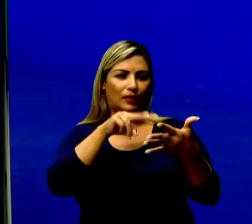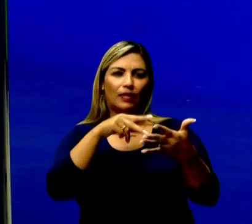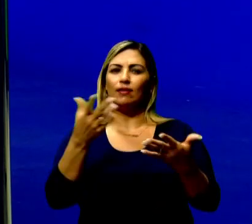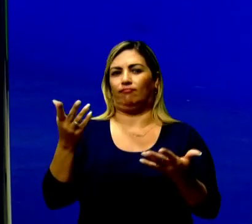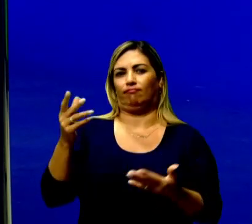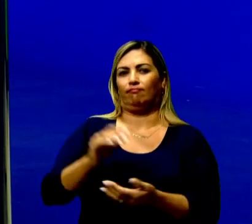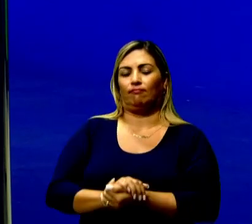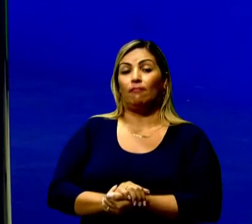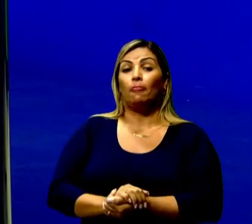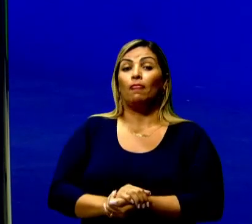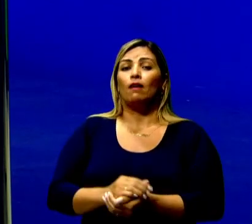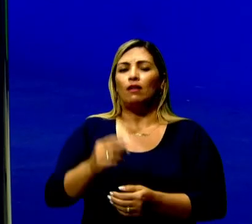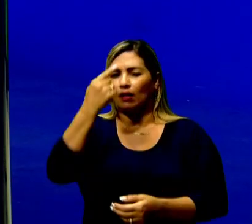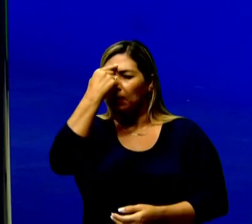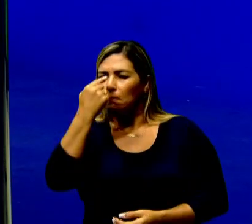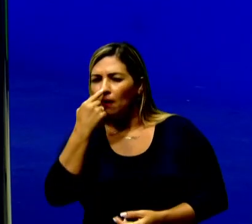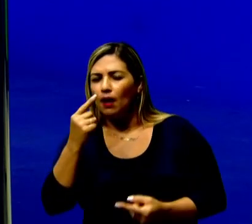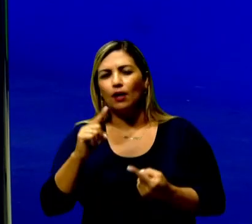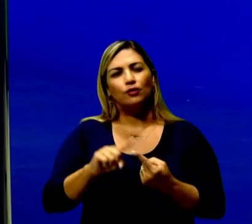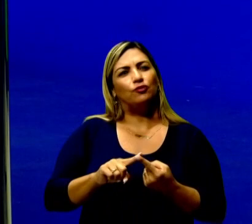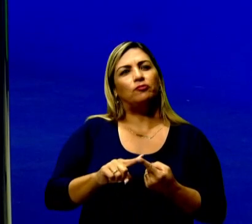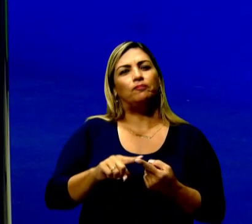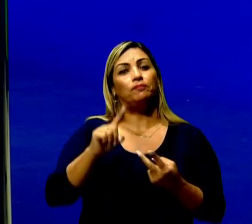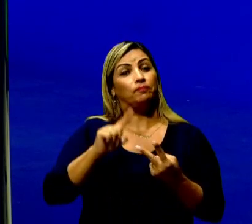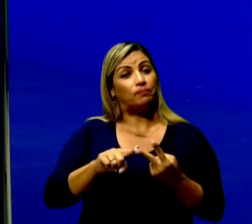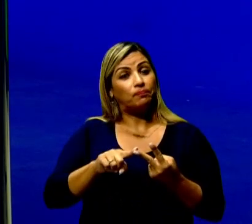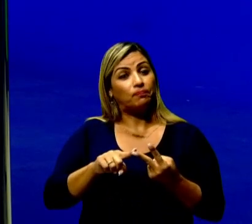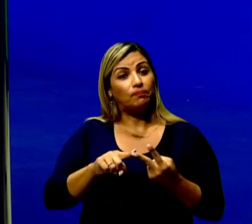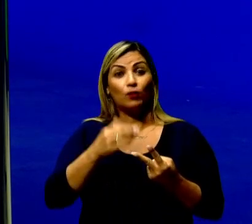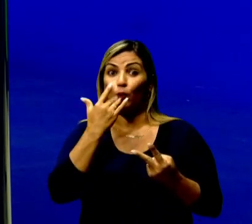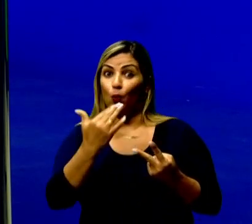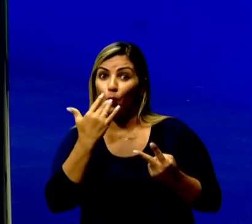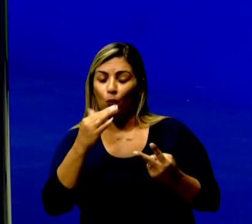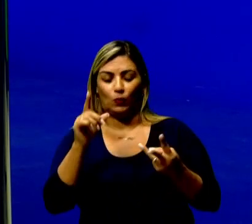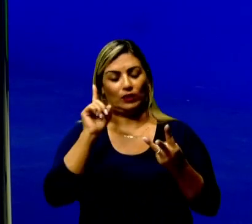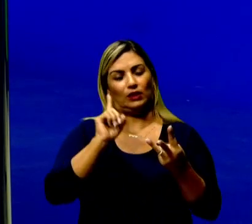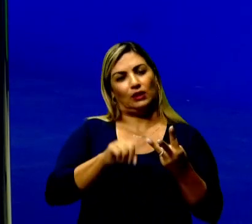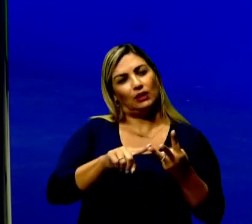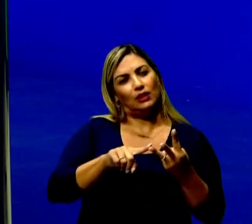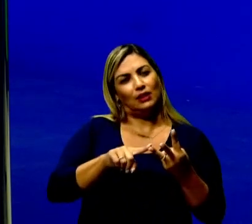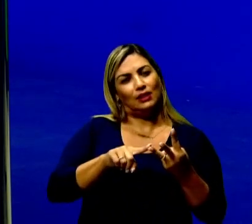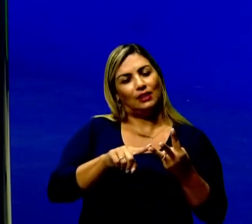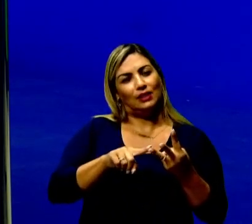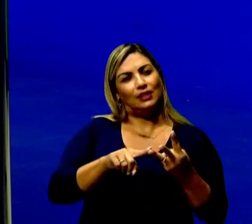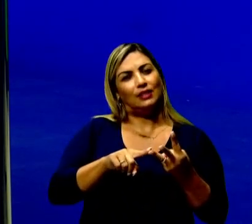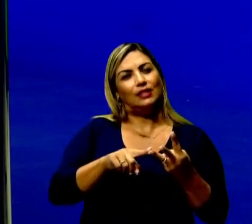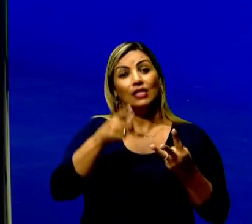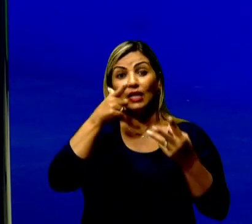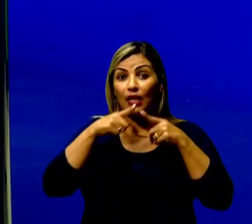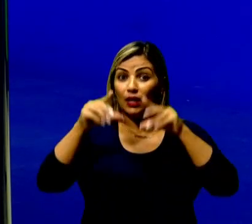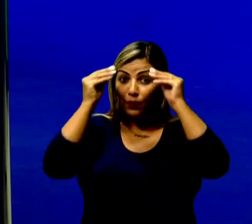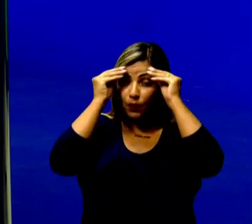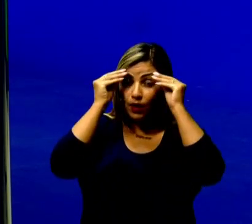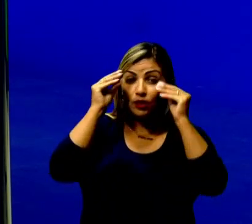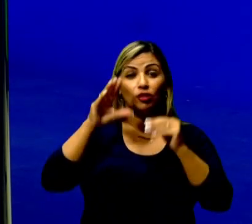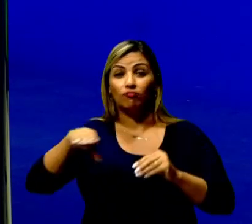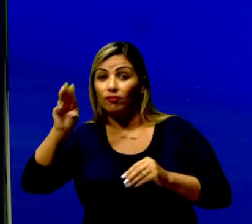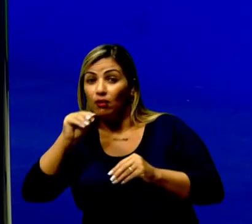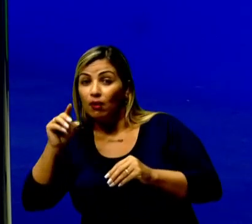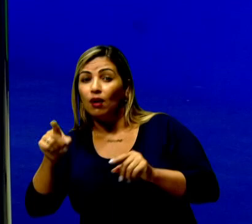então vamos utilizar imagens vamos utilizar cores vamos utilizar tanto a linguagem